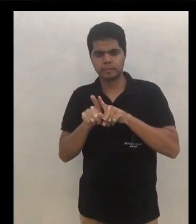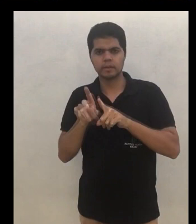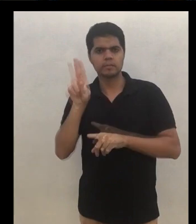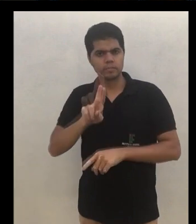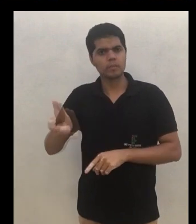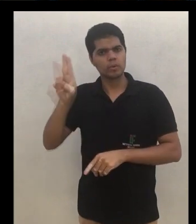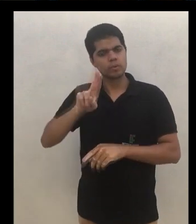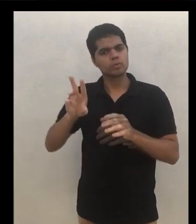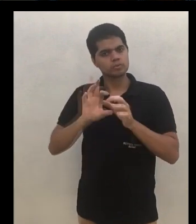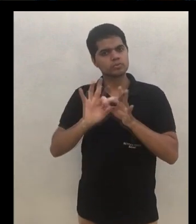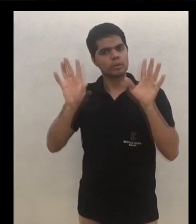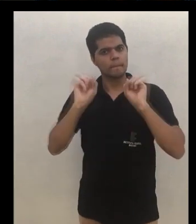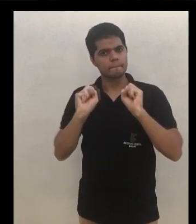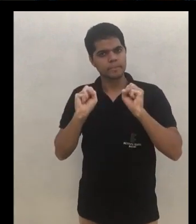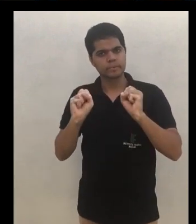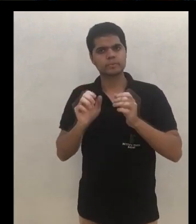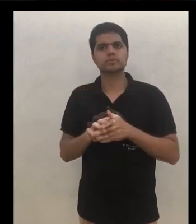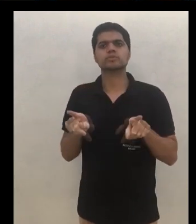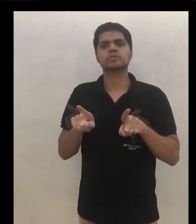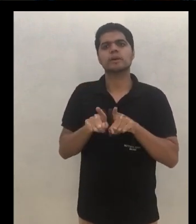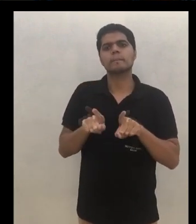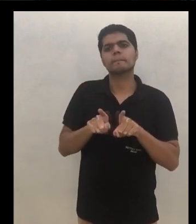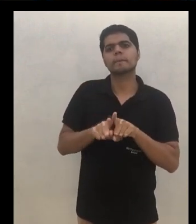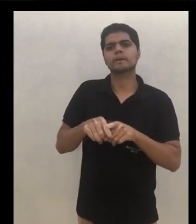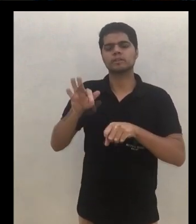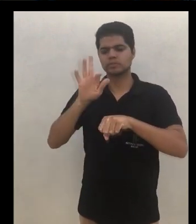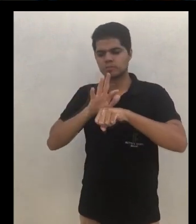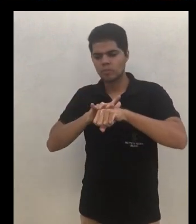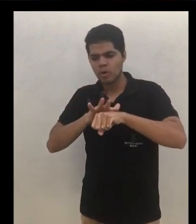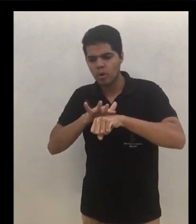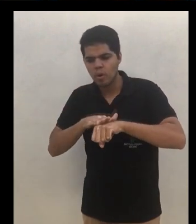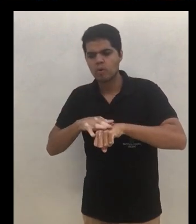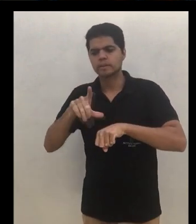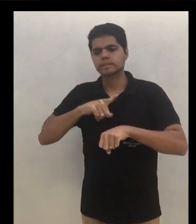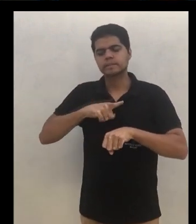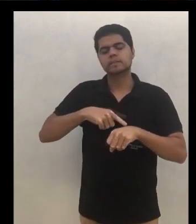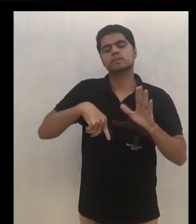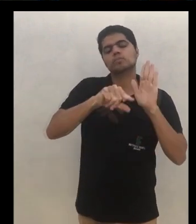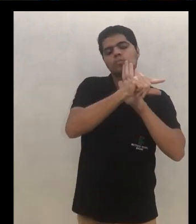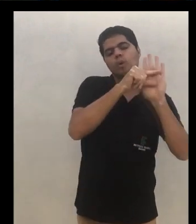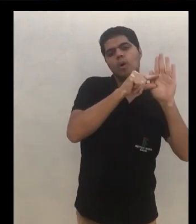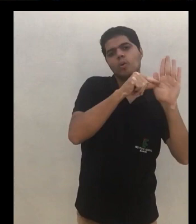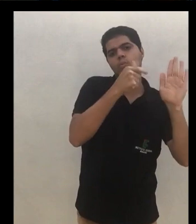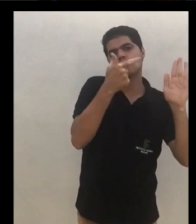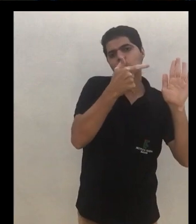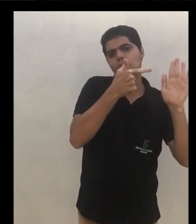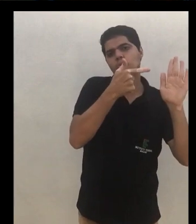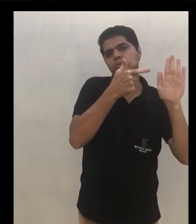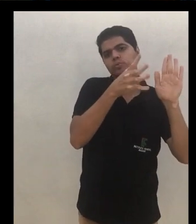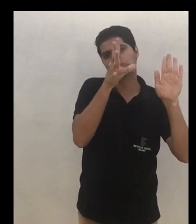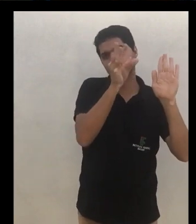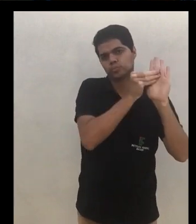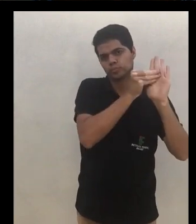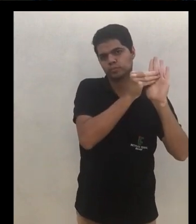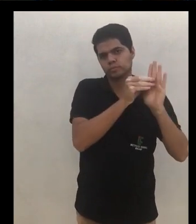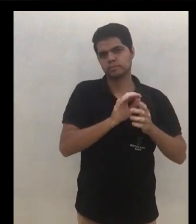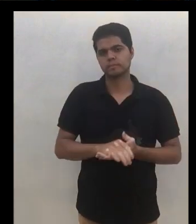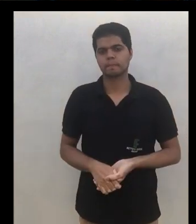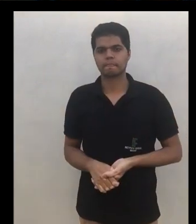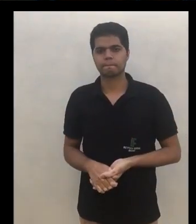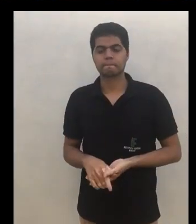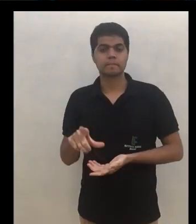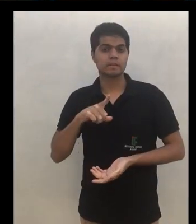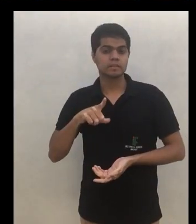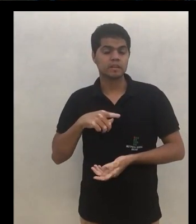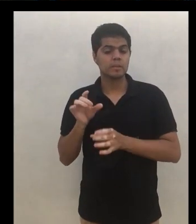pode utilizar nos tratamentos, né, de enfermidades, constando no anexo 2, tá certo? Os produtos comerciais,